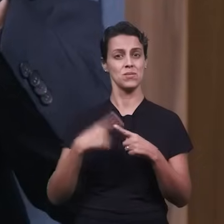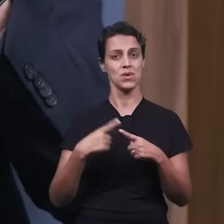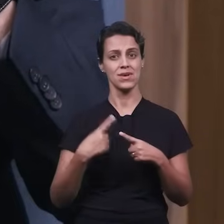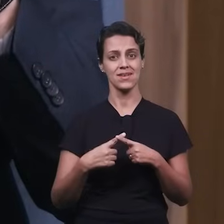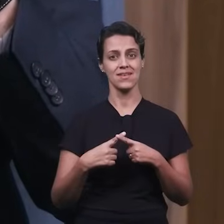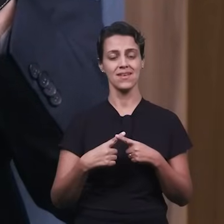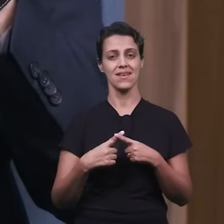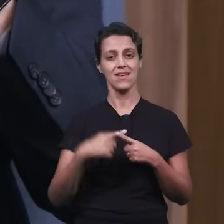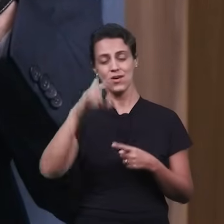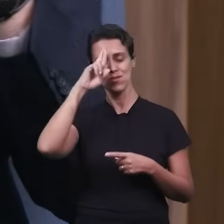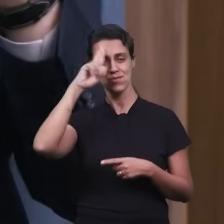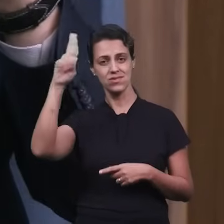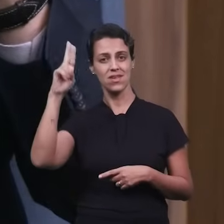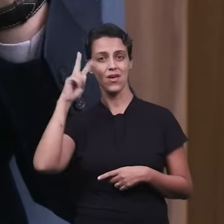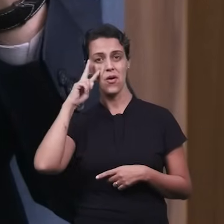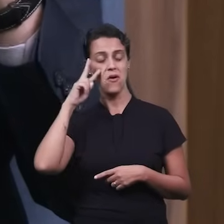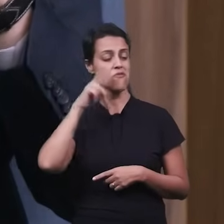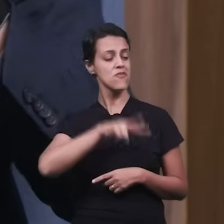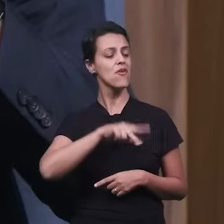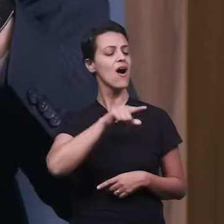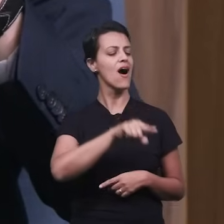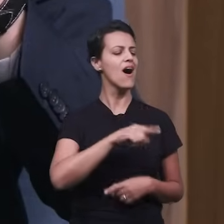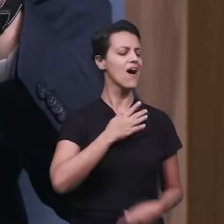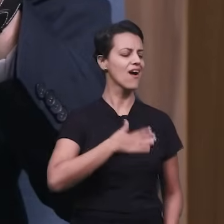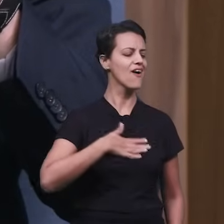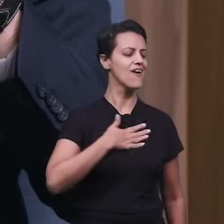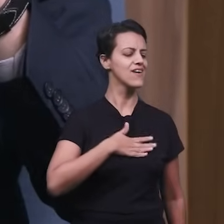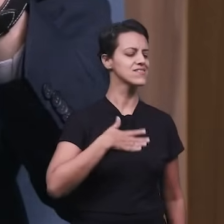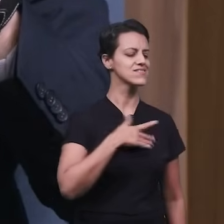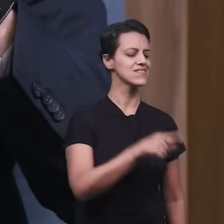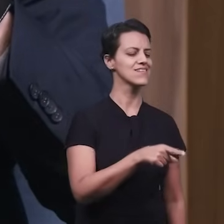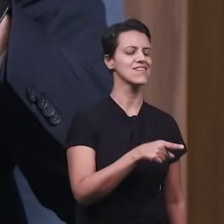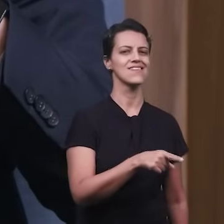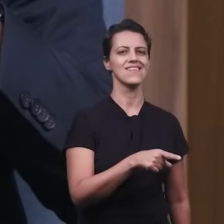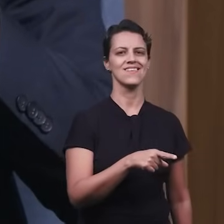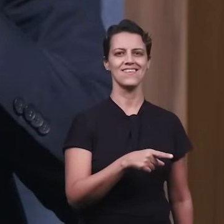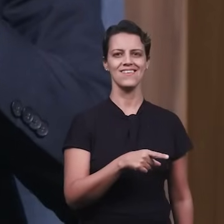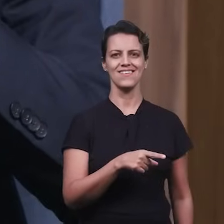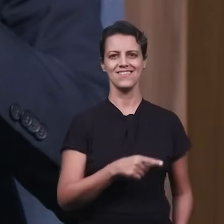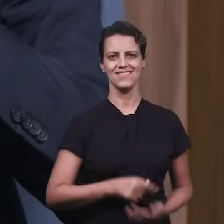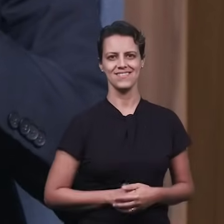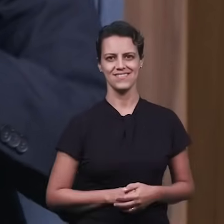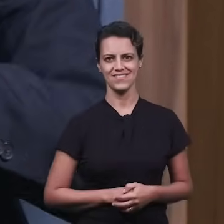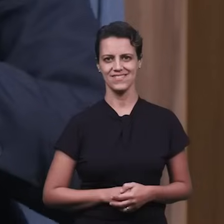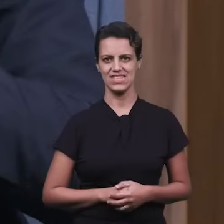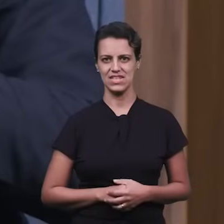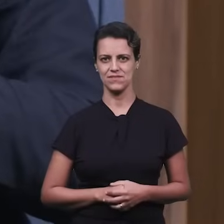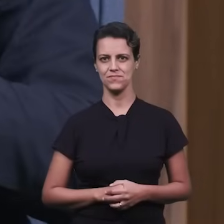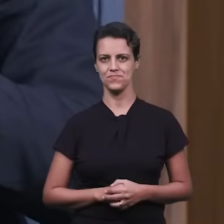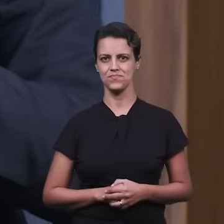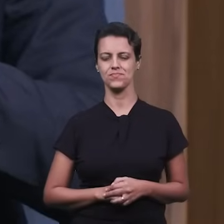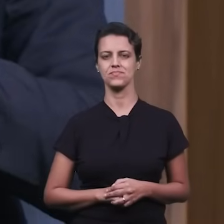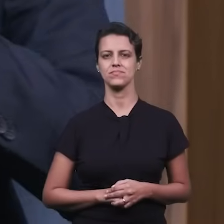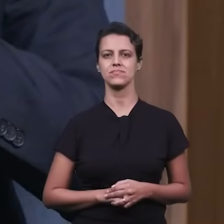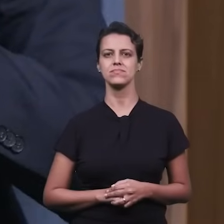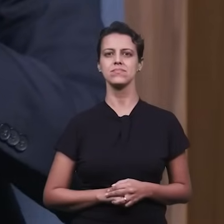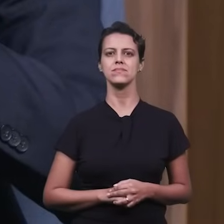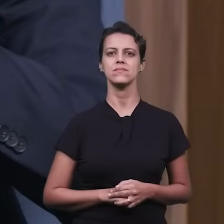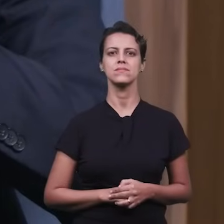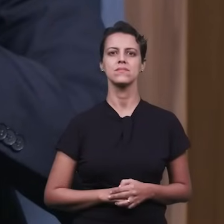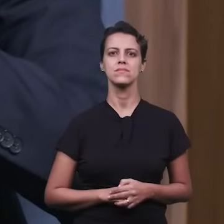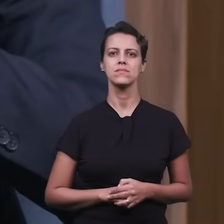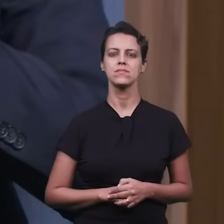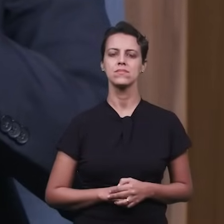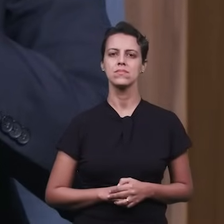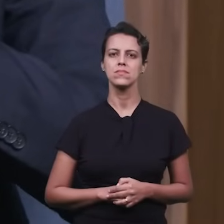vista dessa forma pelo Senhor, ou seja, uma igreja que agrada a Deus. E como é que nós